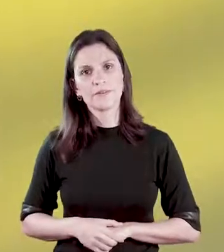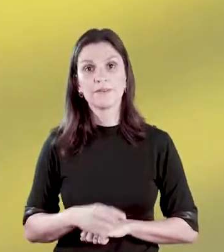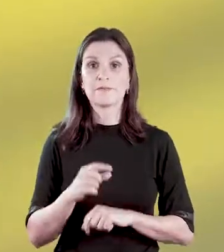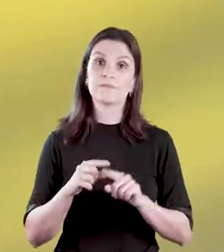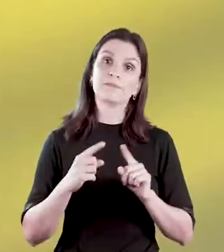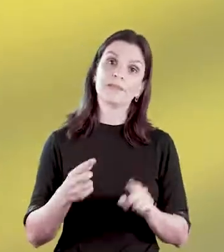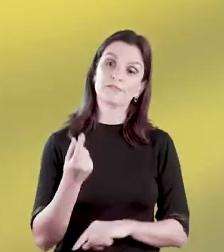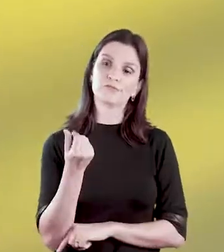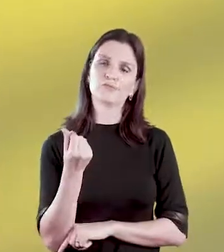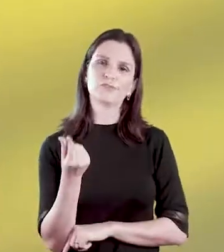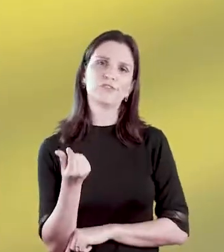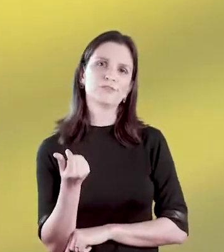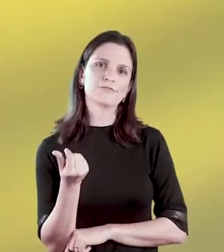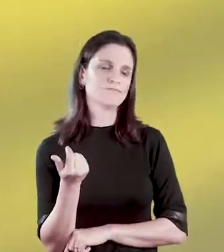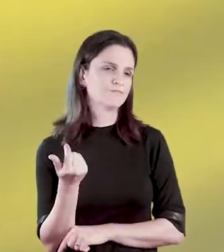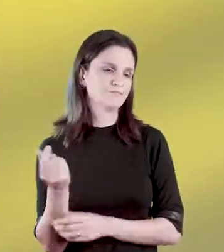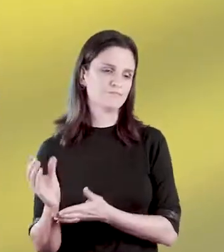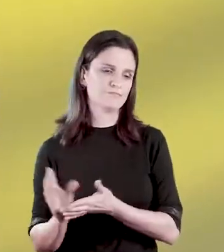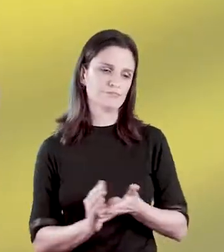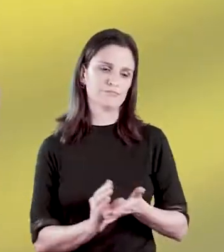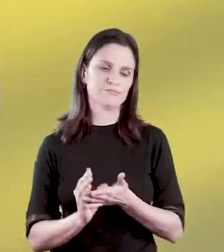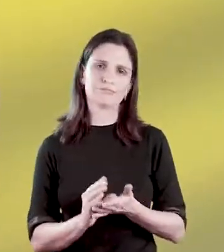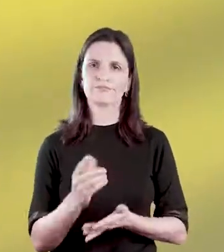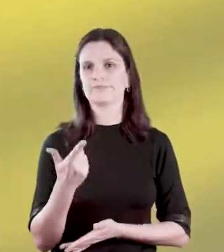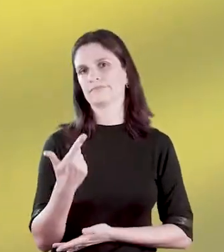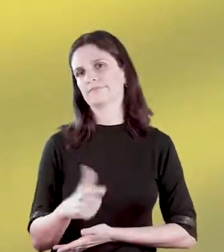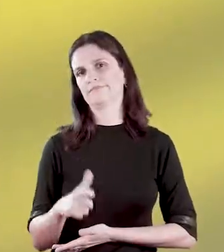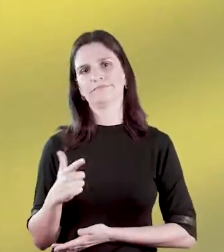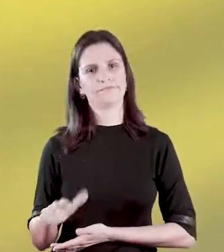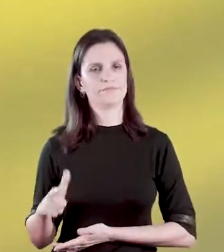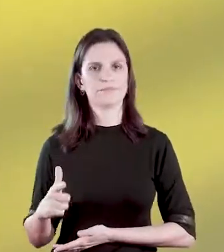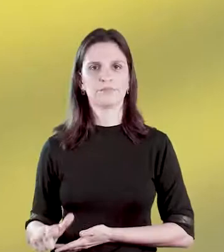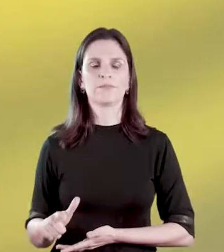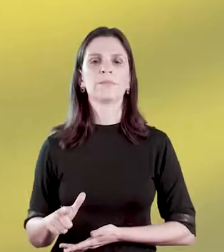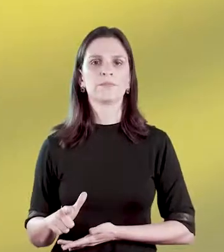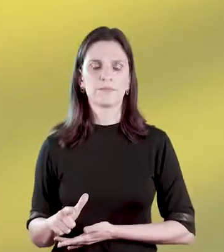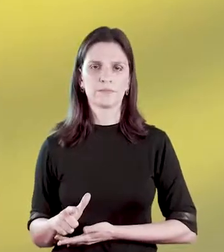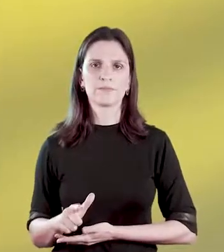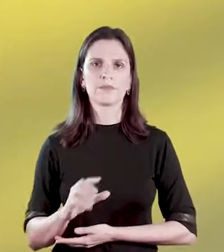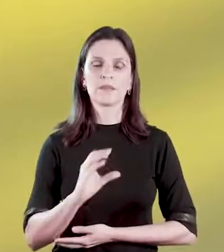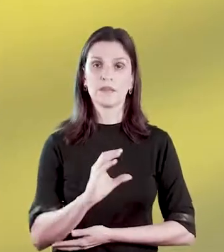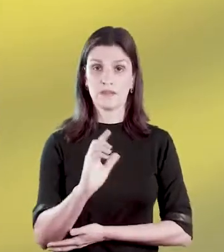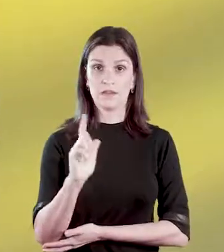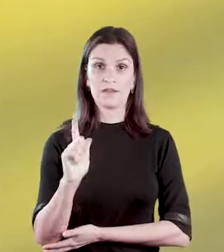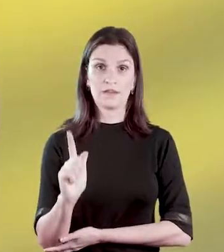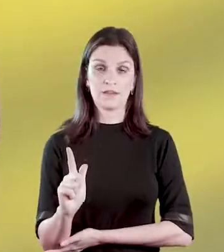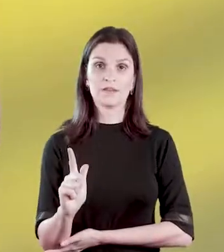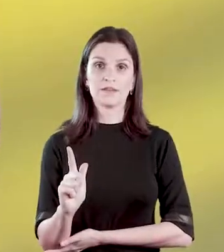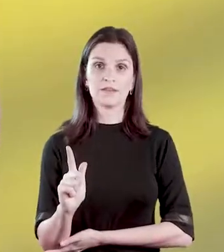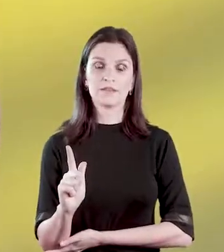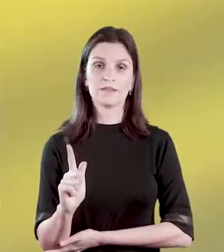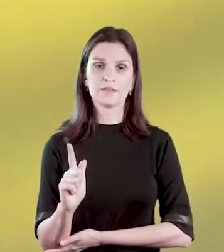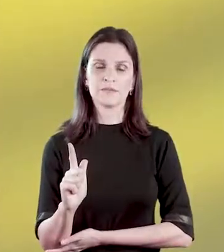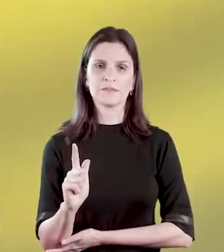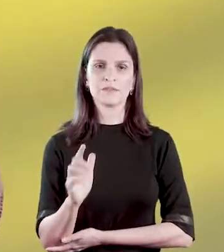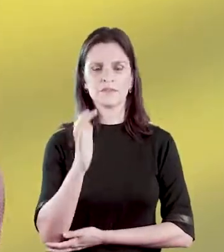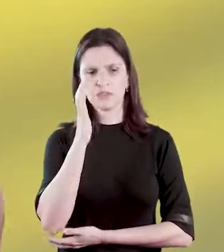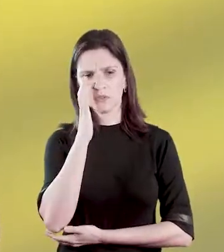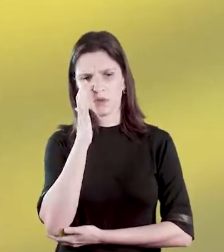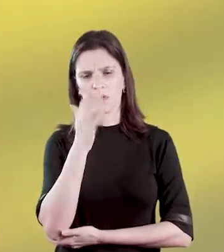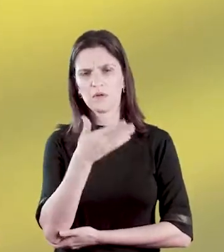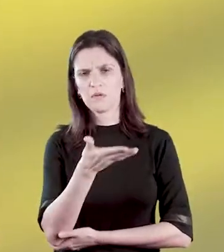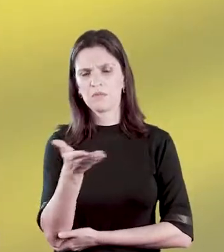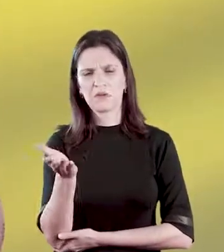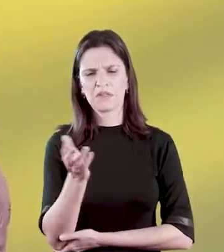dinheiro para isso não sobra então é uma luta Mia eu vou tentar mexer porque Campo Grande até agora é a gente tem acompanhado